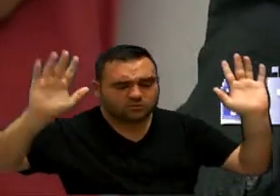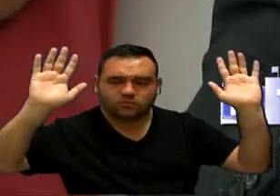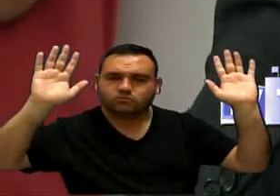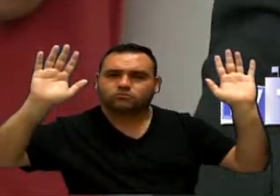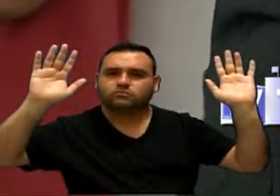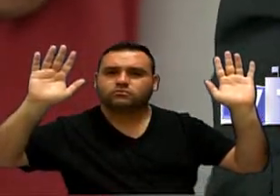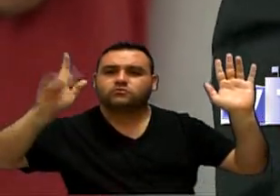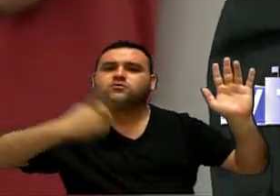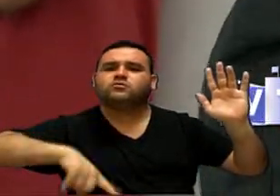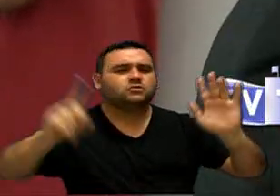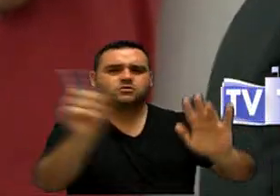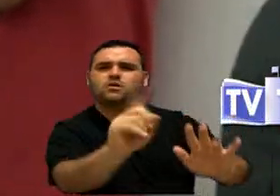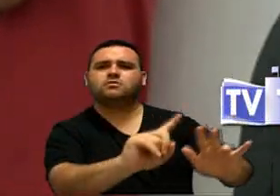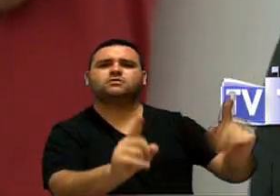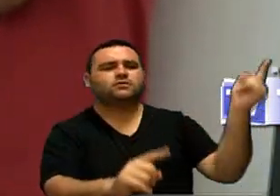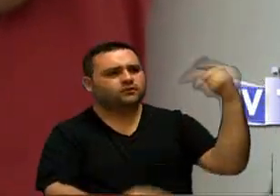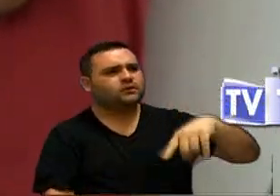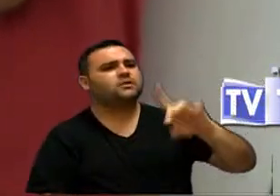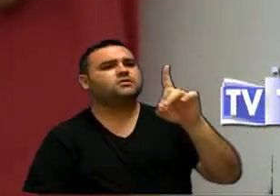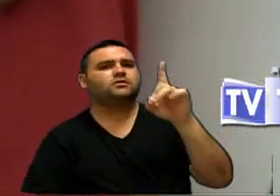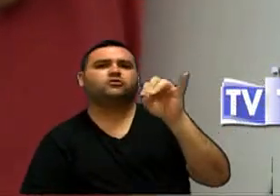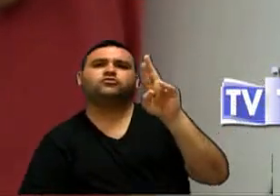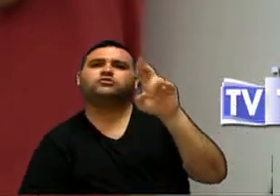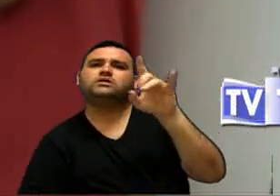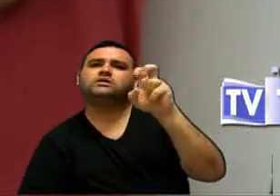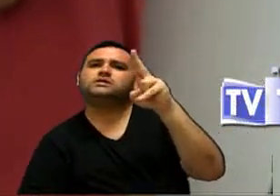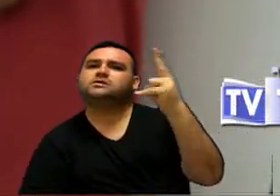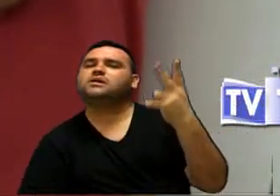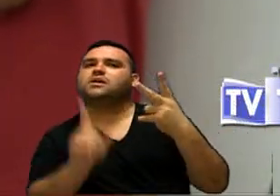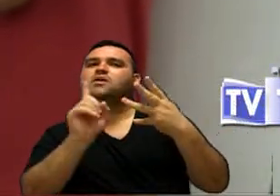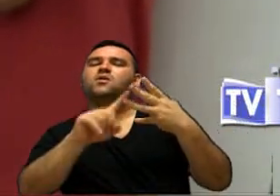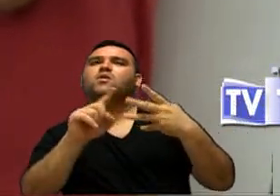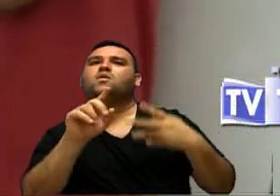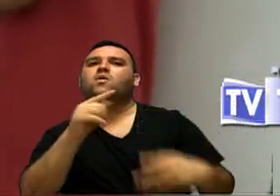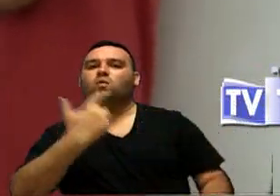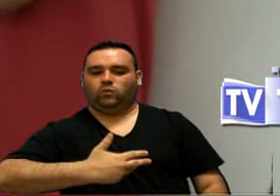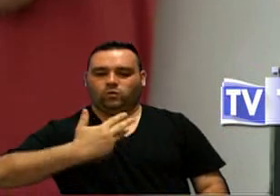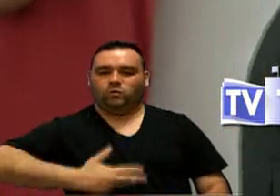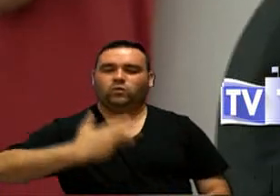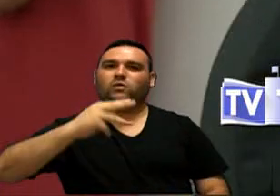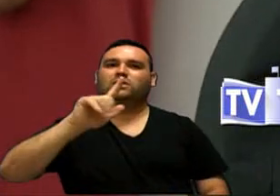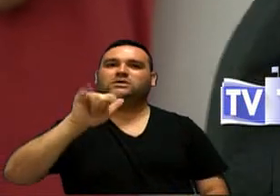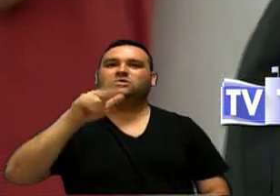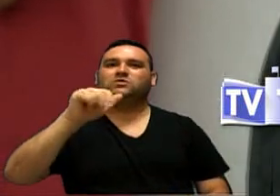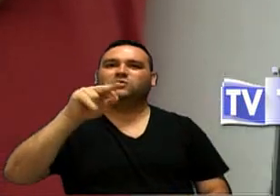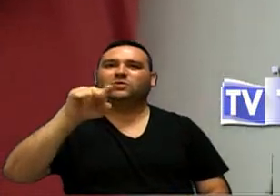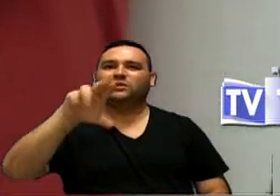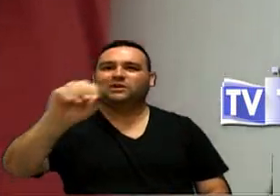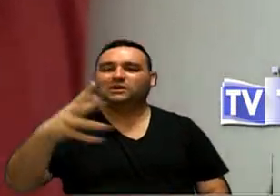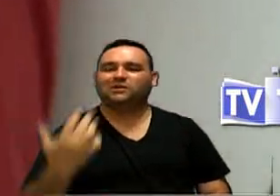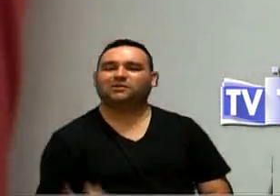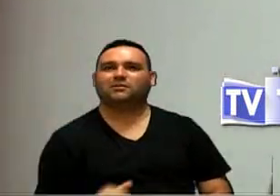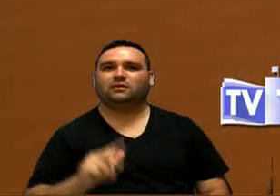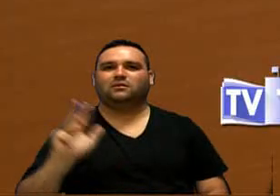Nós... Não, traz o Dirceu, o Lula, o Genuíno, o Silvinho. Traz...